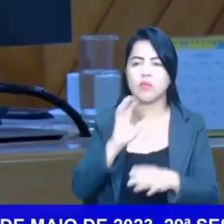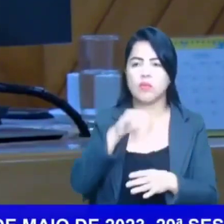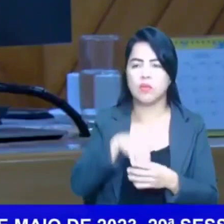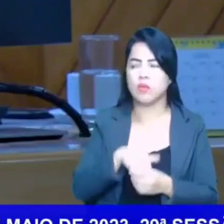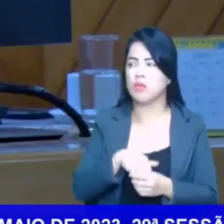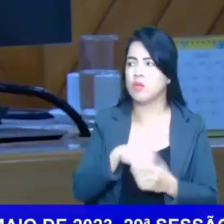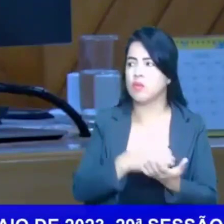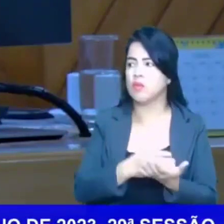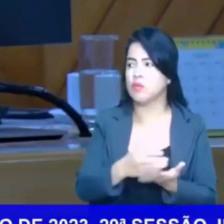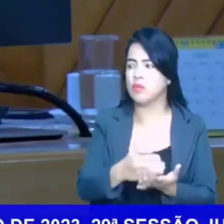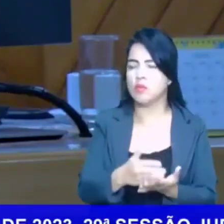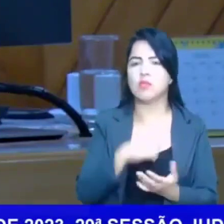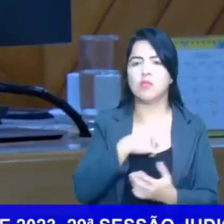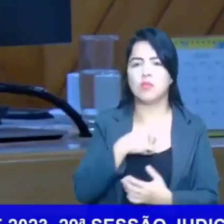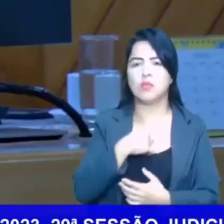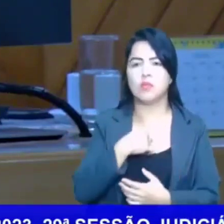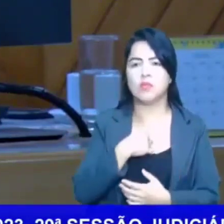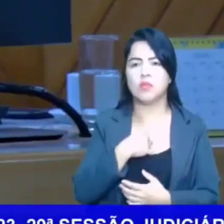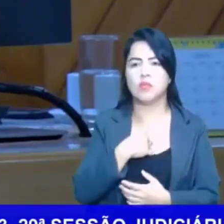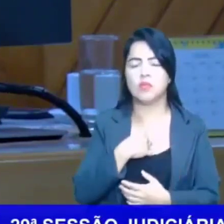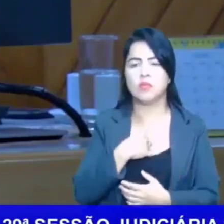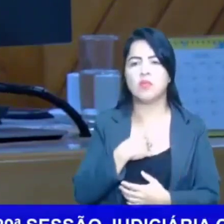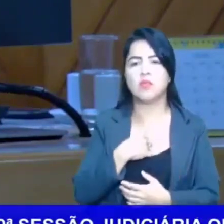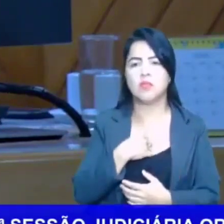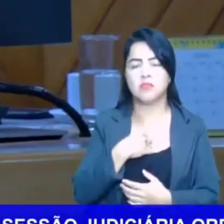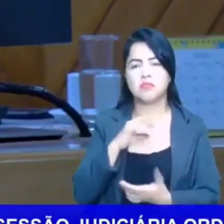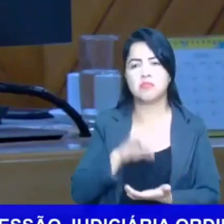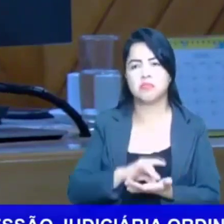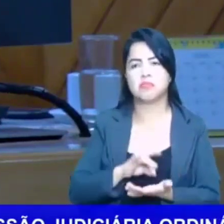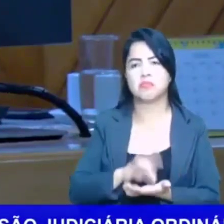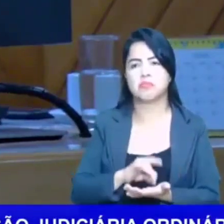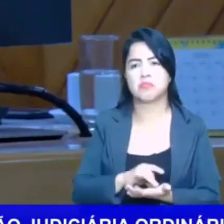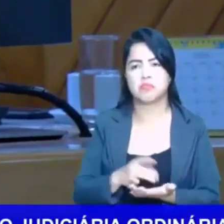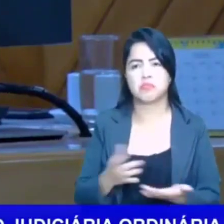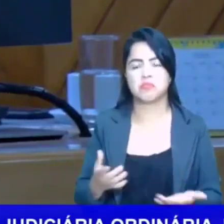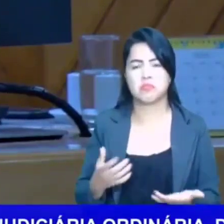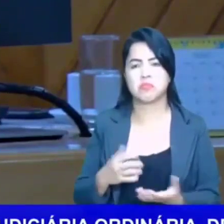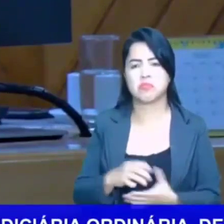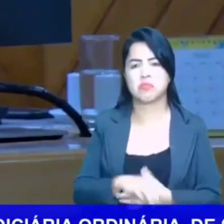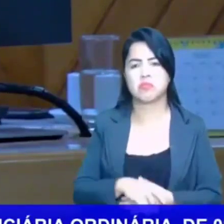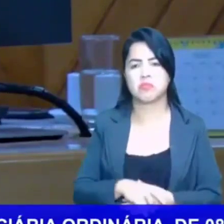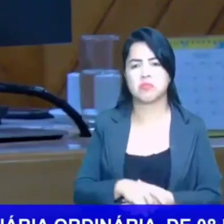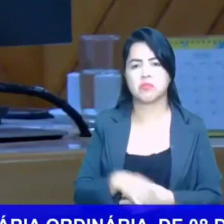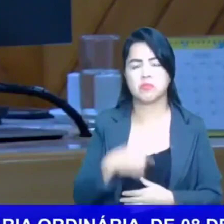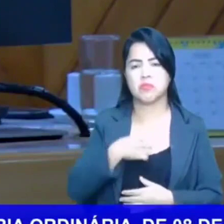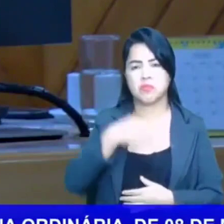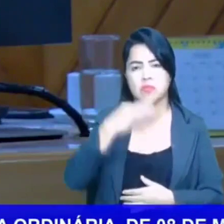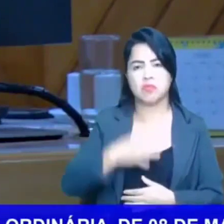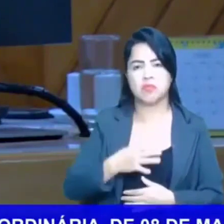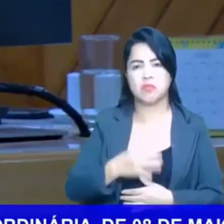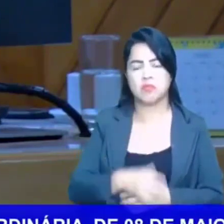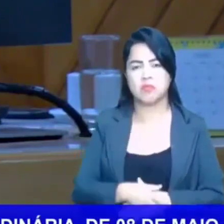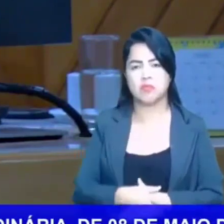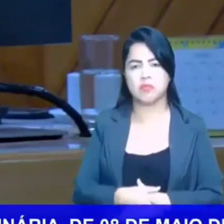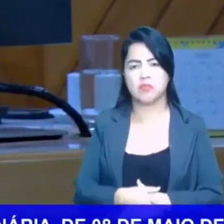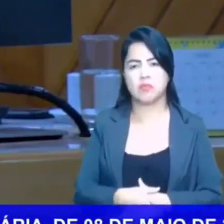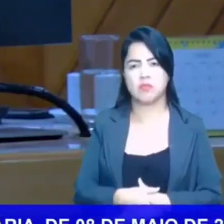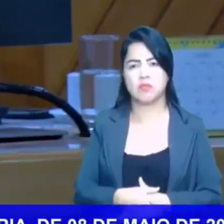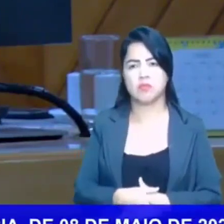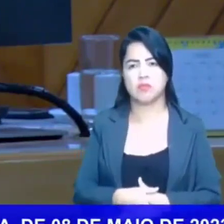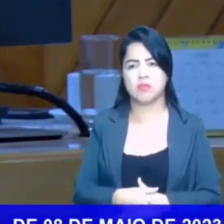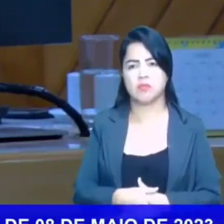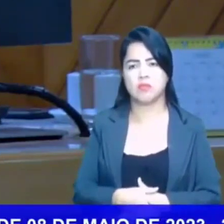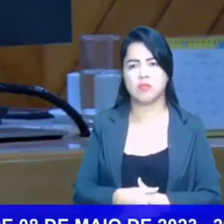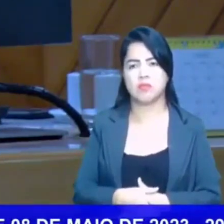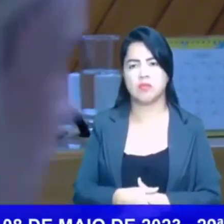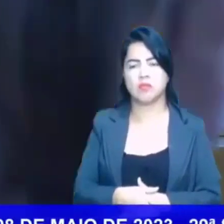e, inicialmente, eu estava convencido... Sim, vereador Carmo Antônio faz leitura dos papéis dispostos em cima da sua mesa.